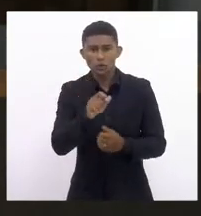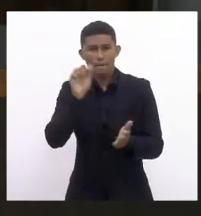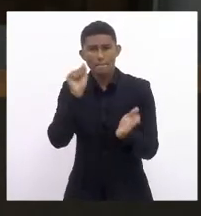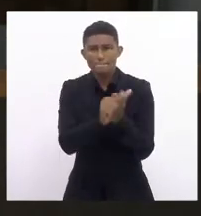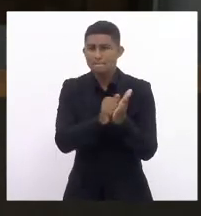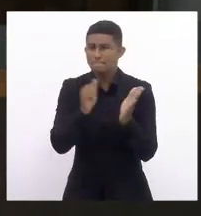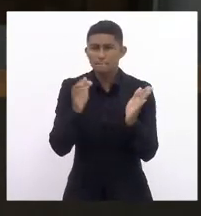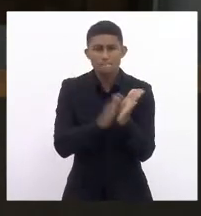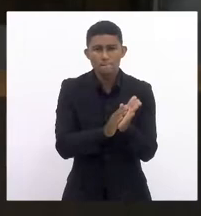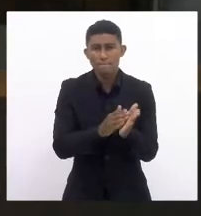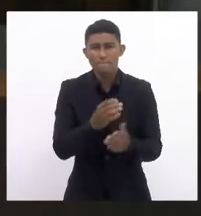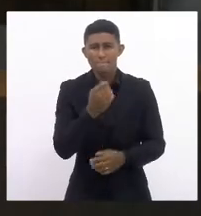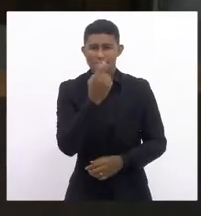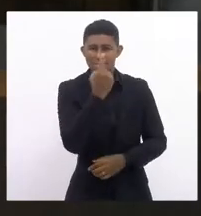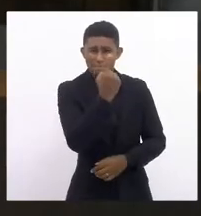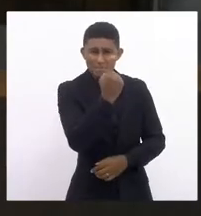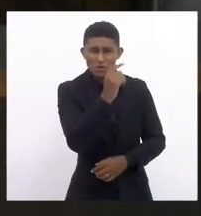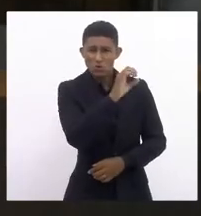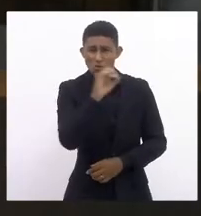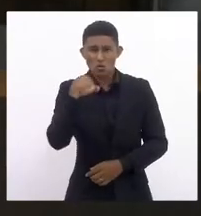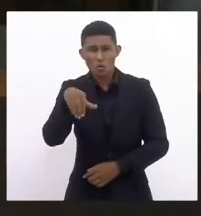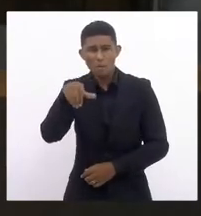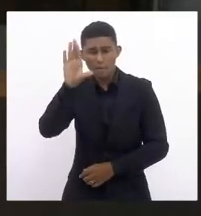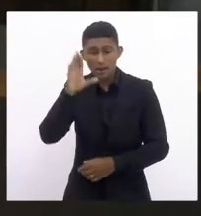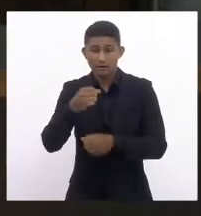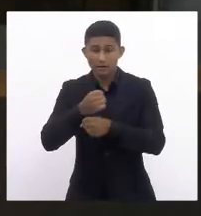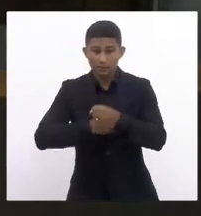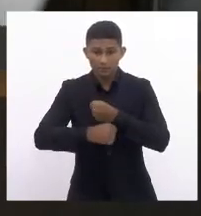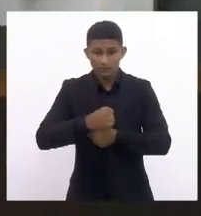mil e poucos registros. 2020...